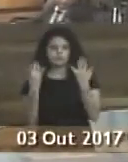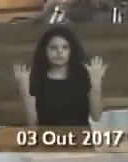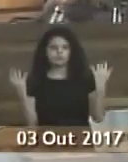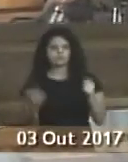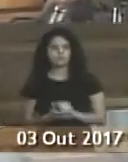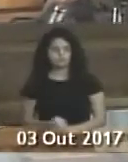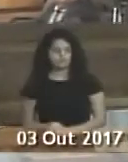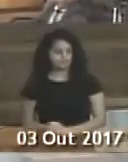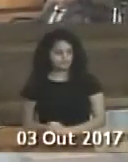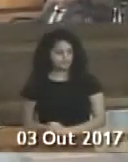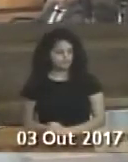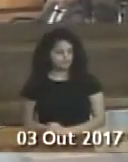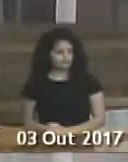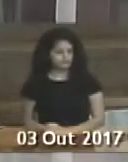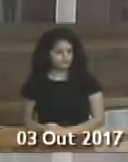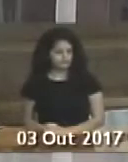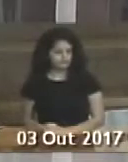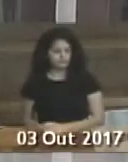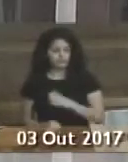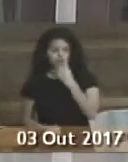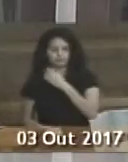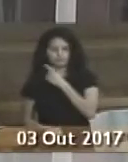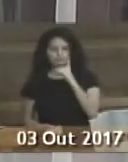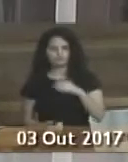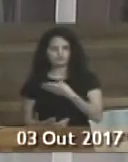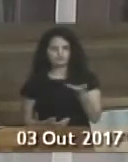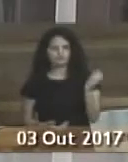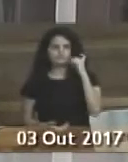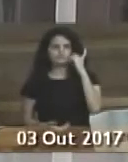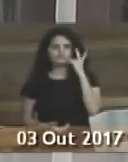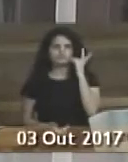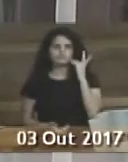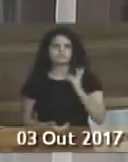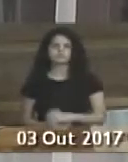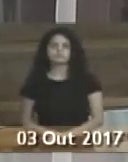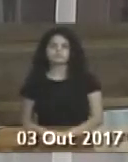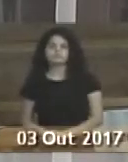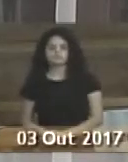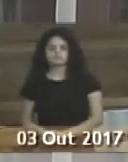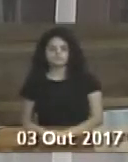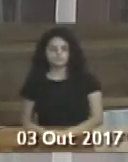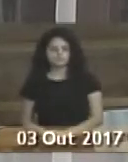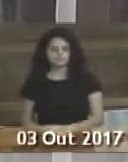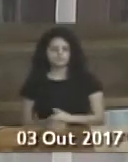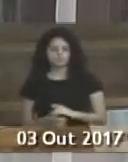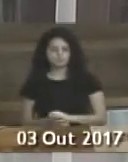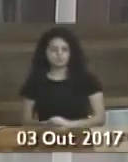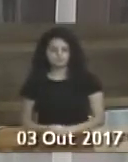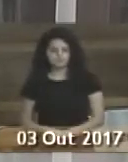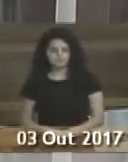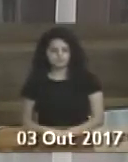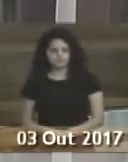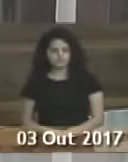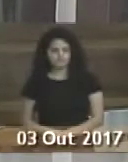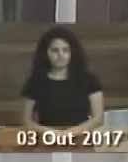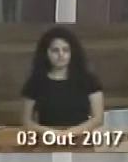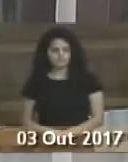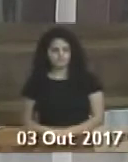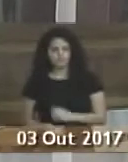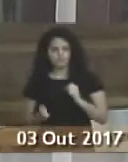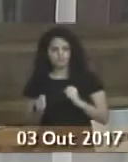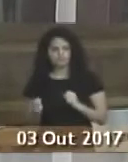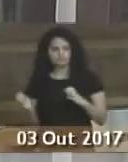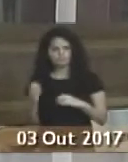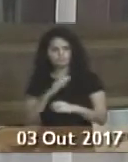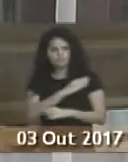Né? Estendo a todos aí. Bom dia a todos, bom dia aos vereadores, público de casa. Pode contar comigo, tá, Chapinha? Pessoal da